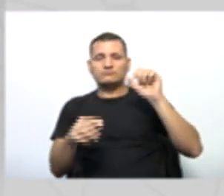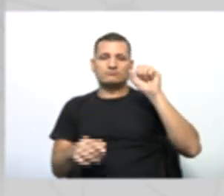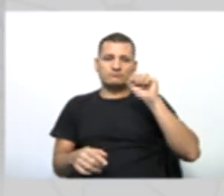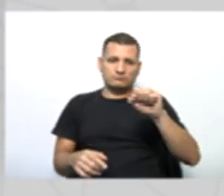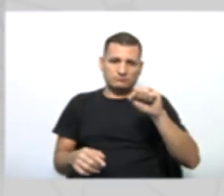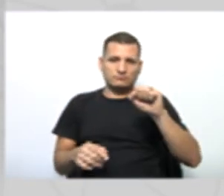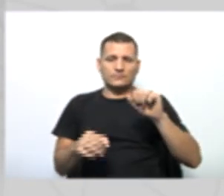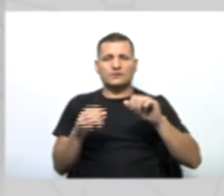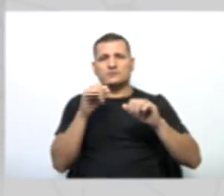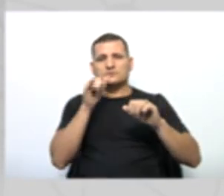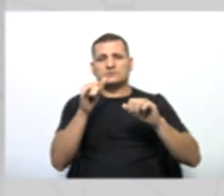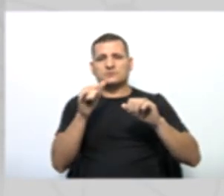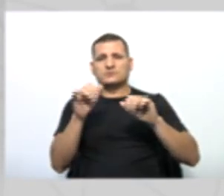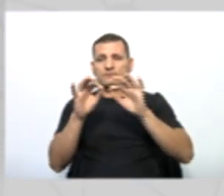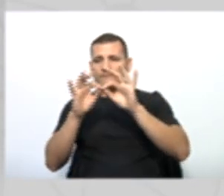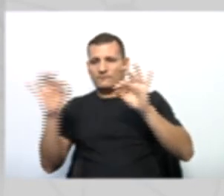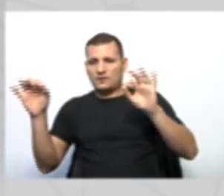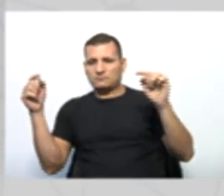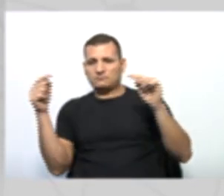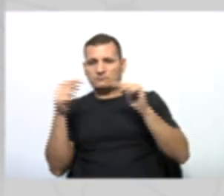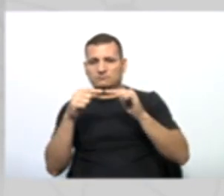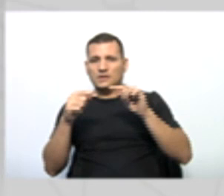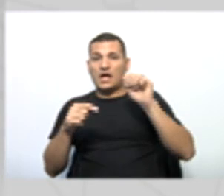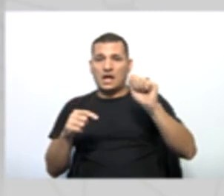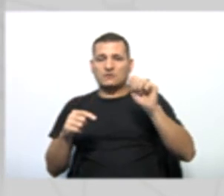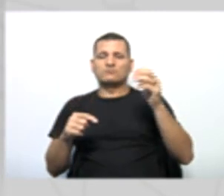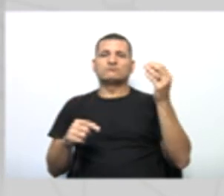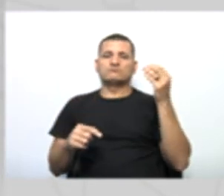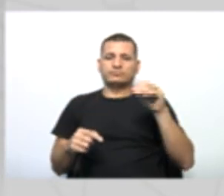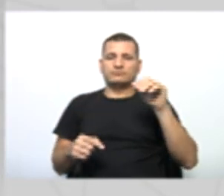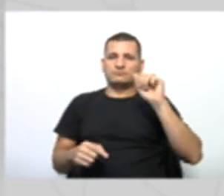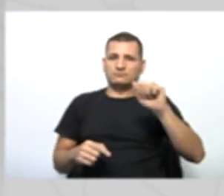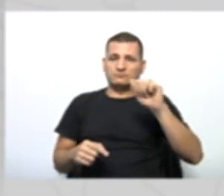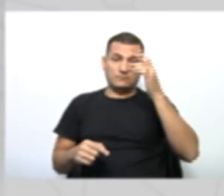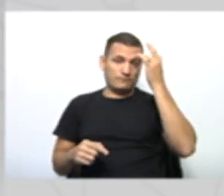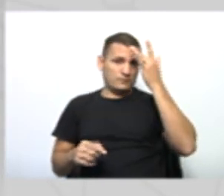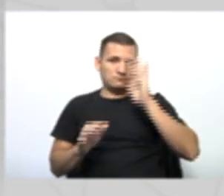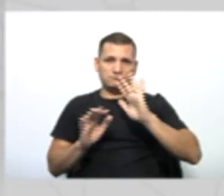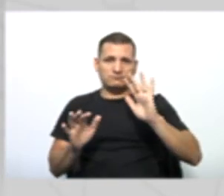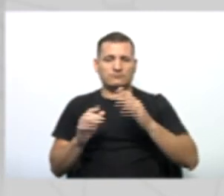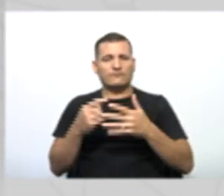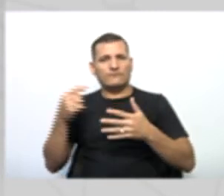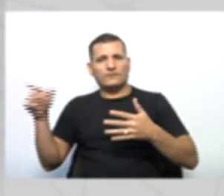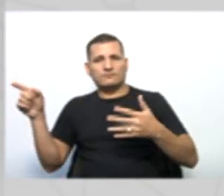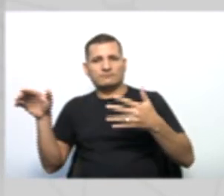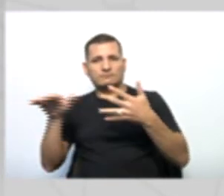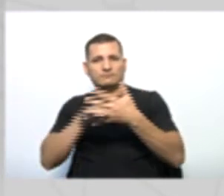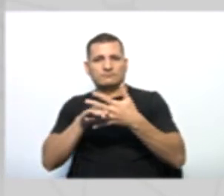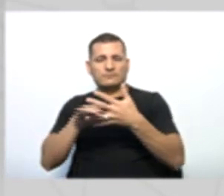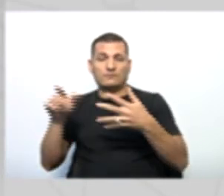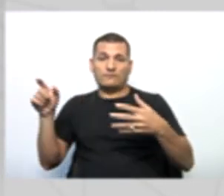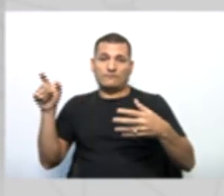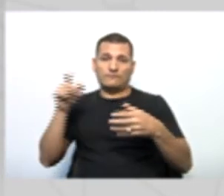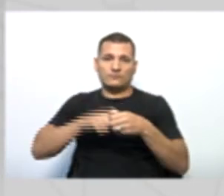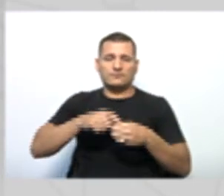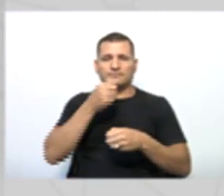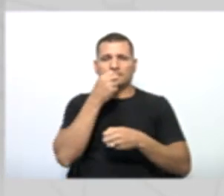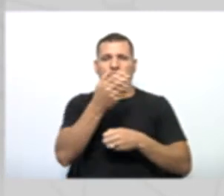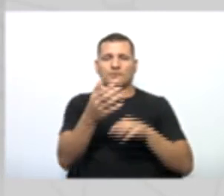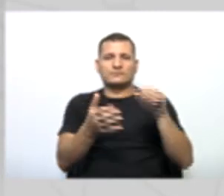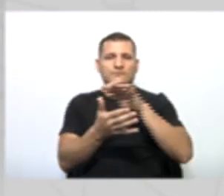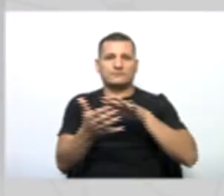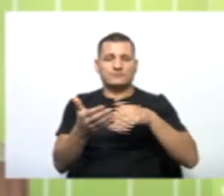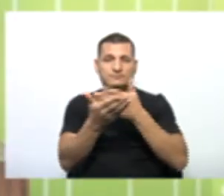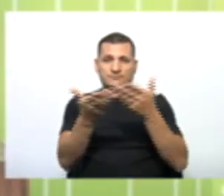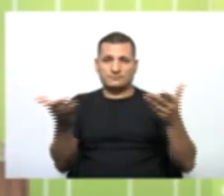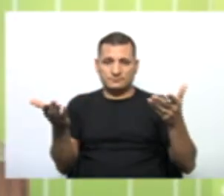que essa ideia se identifica. Então, bem fácil, daqui a pouquinho a gente retorna. Uma boa atividade para